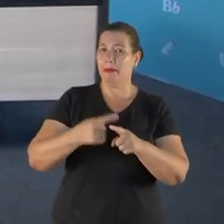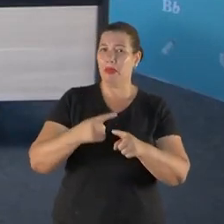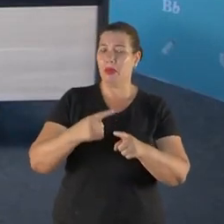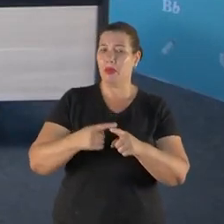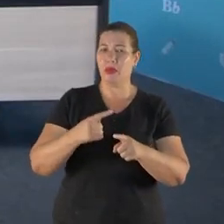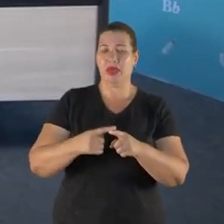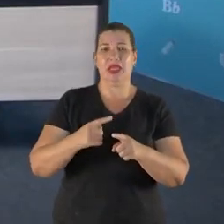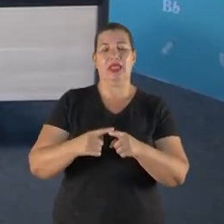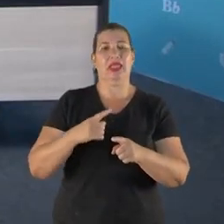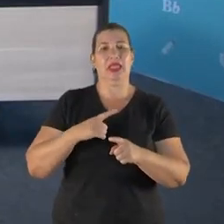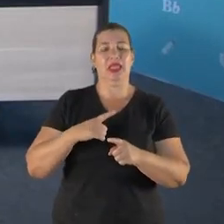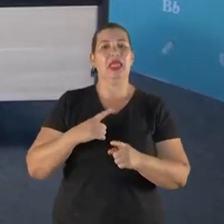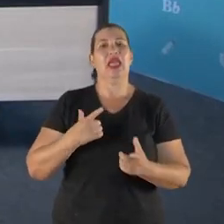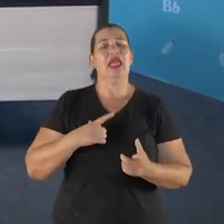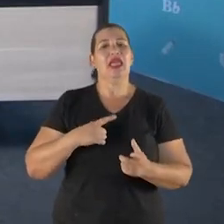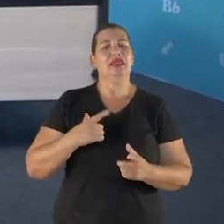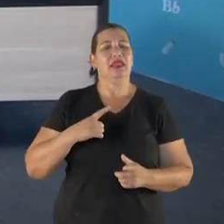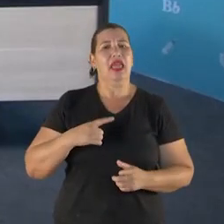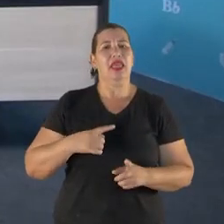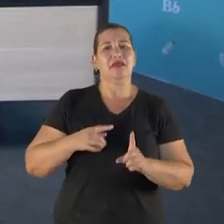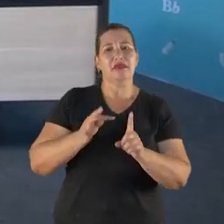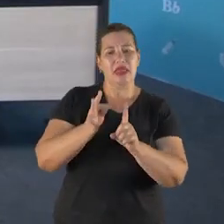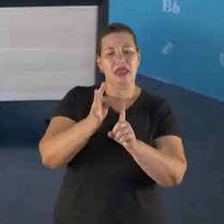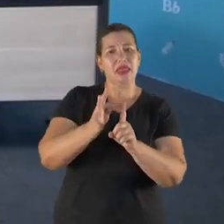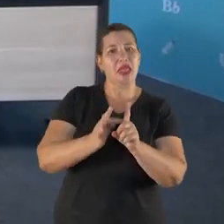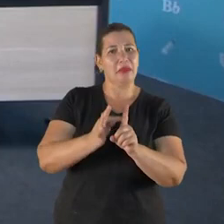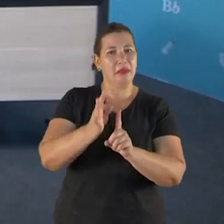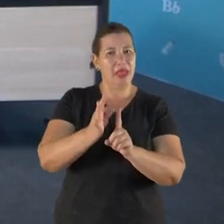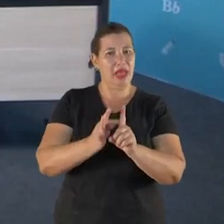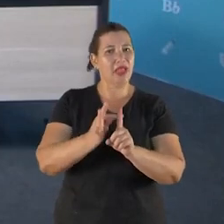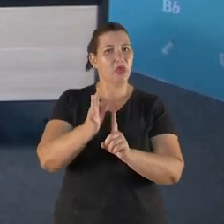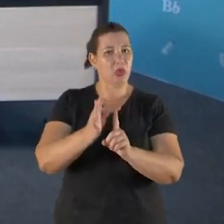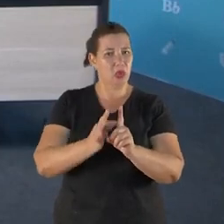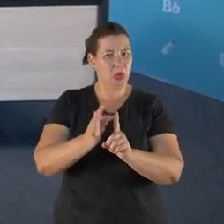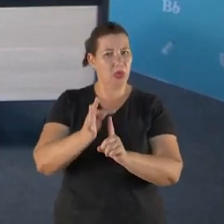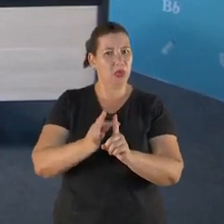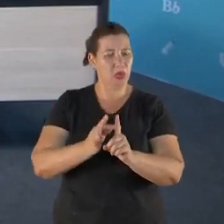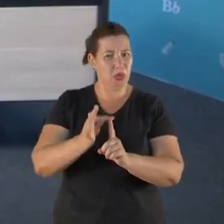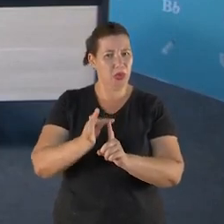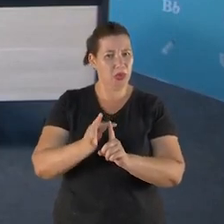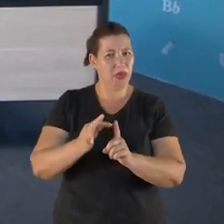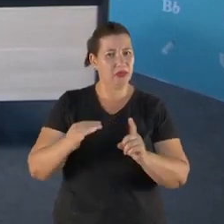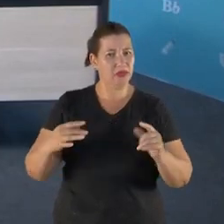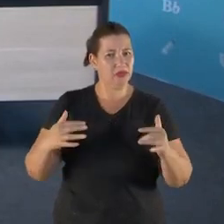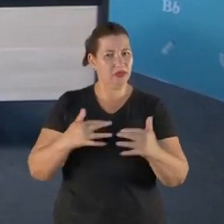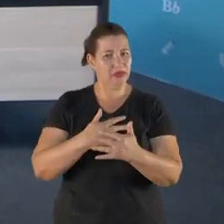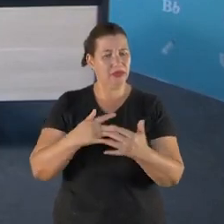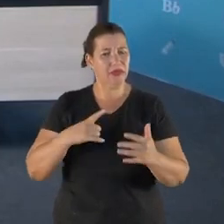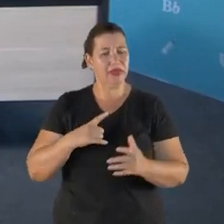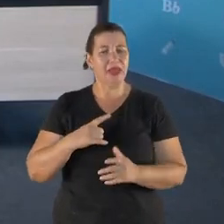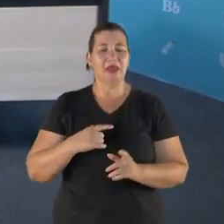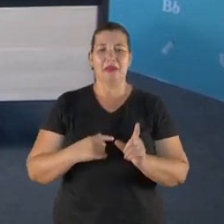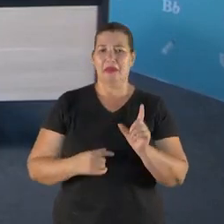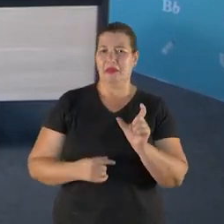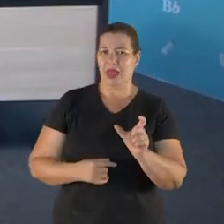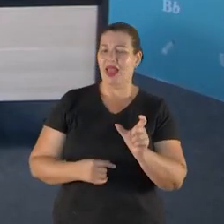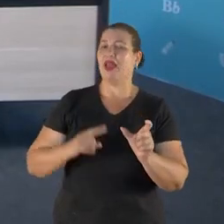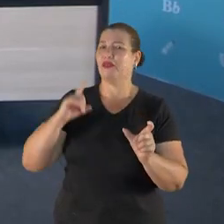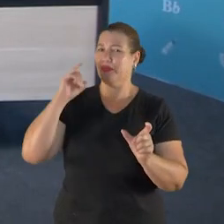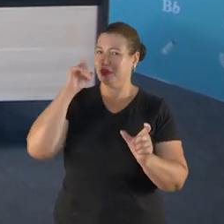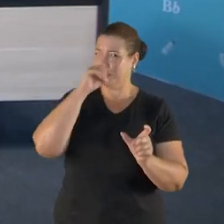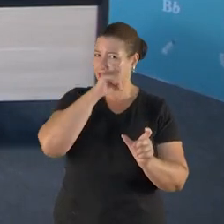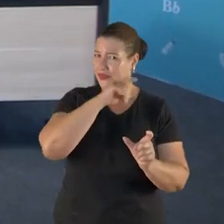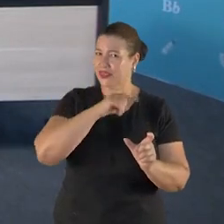se deve por conta da condutibilidade térmica? Isso mesmo, mais uma palavra